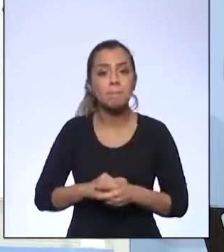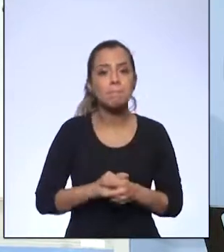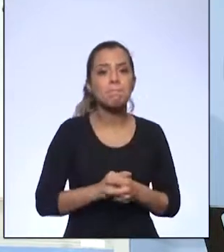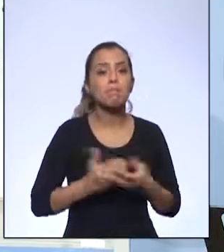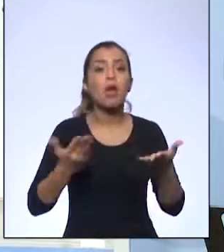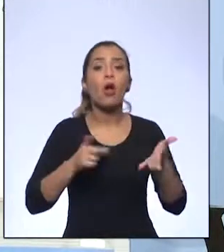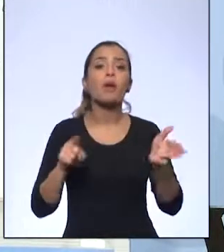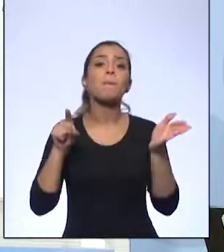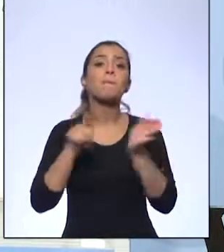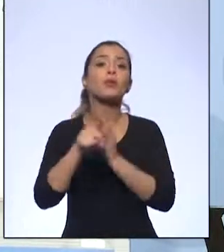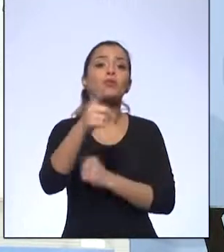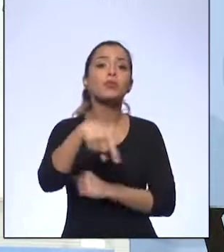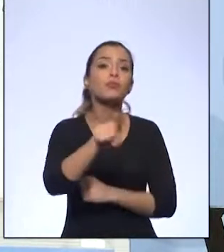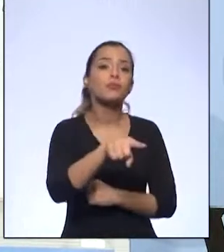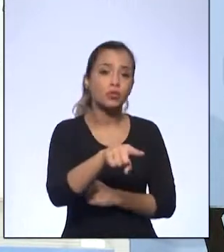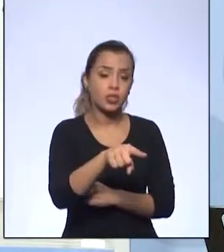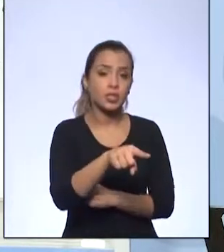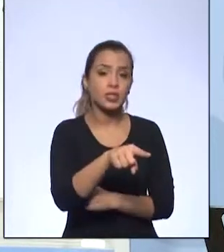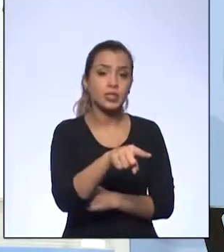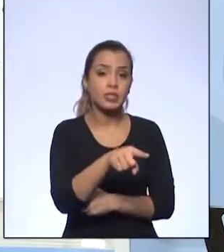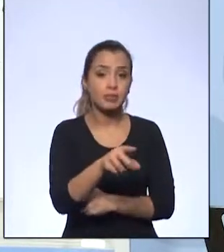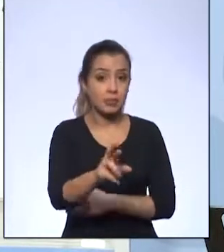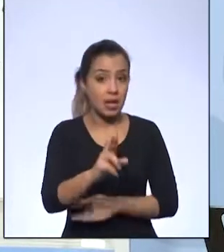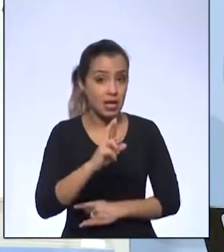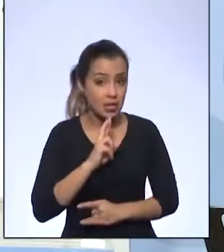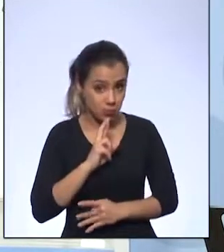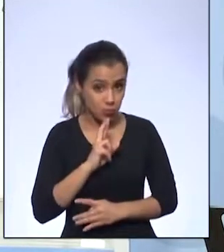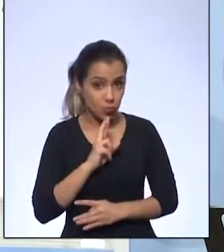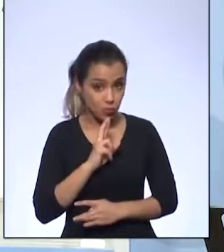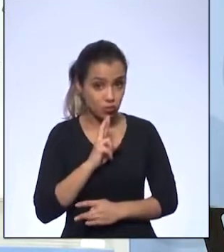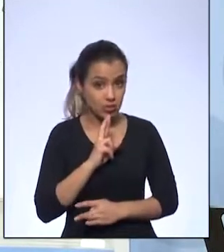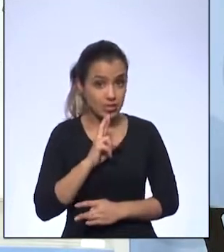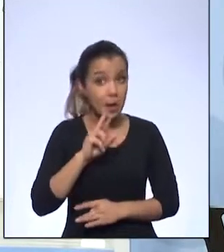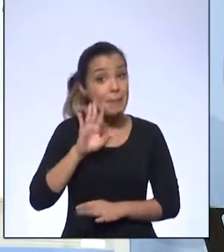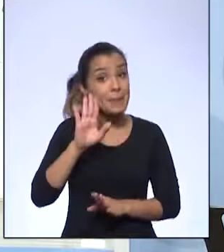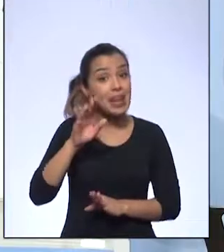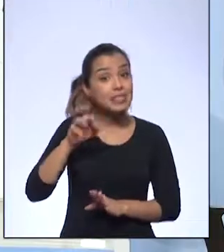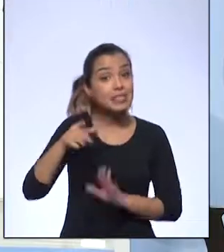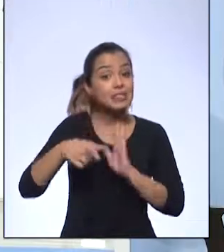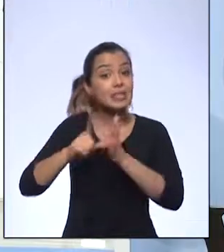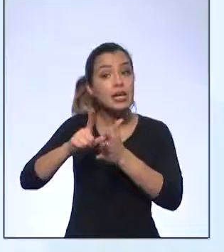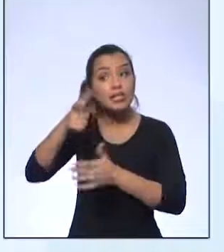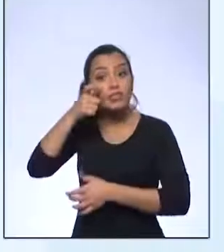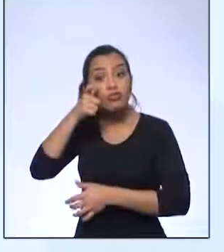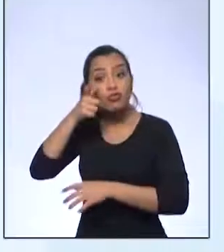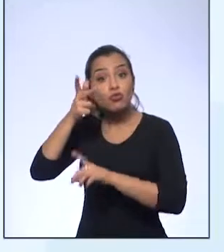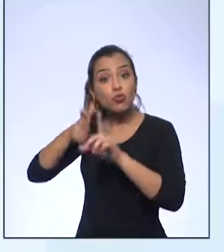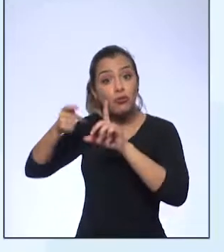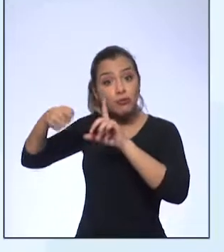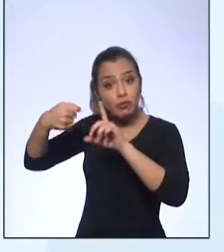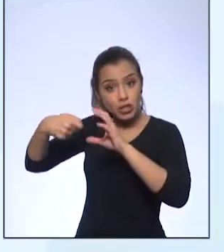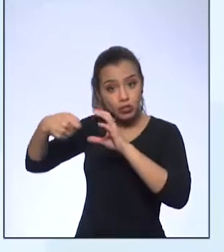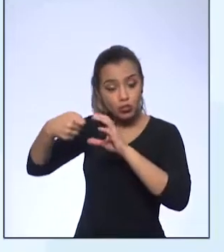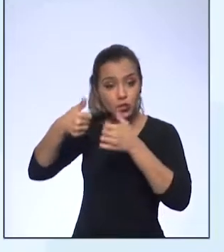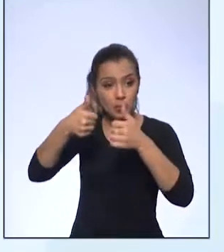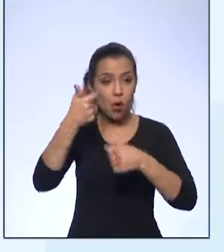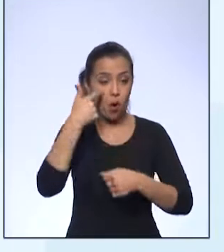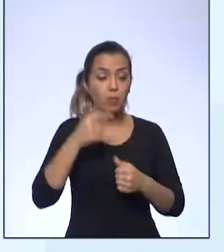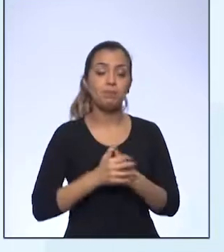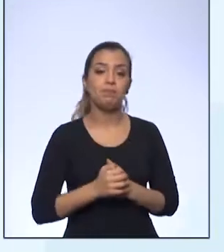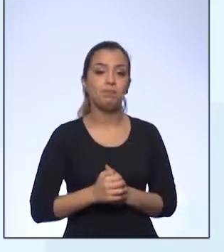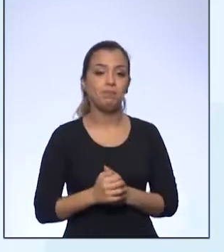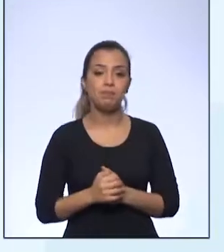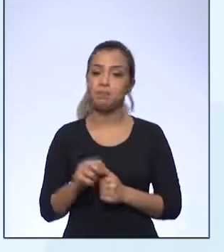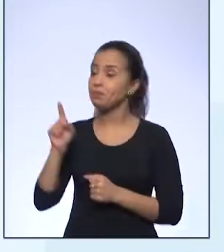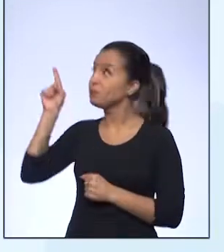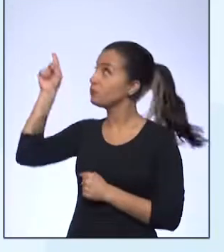uma pergunta para vocês, que vocês vão responder depois de assistir um vídeo. Olha só, vou falar a pergunta para vocês, vai estar aqui